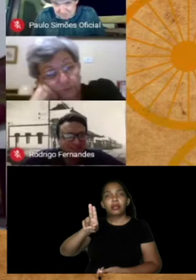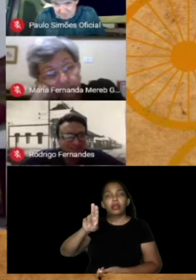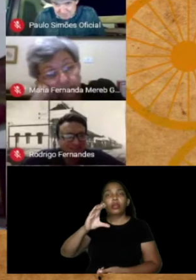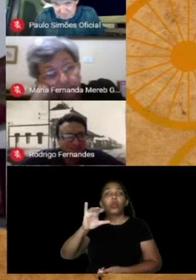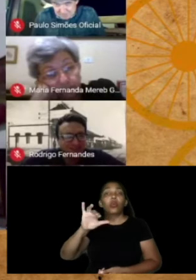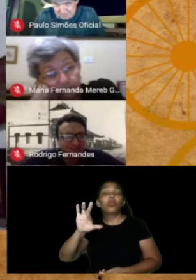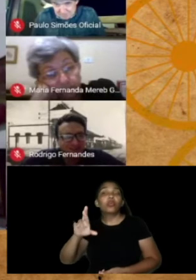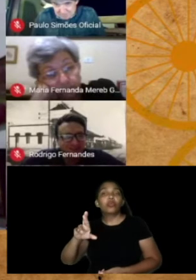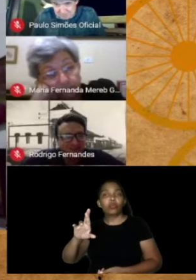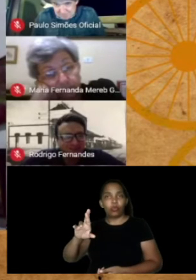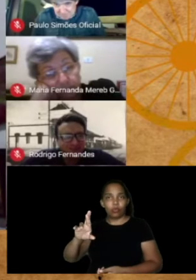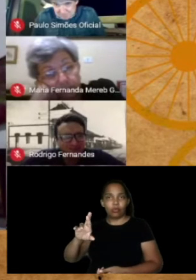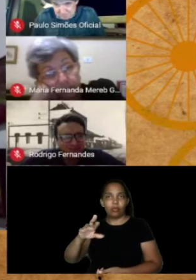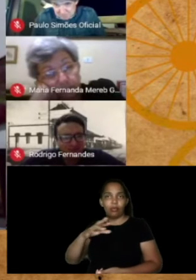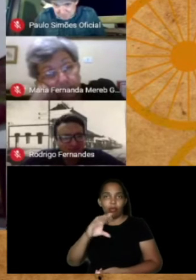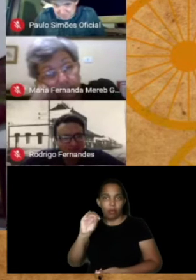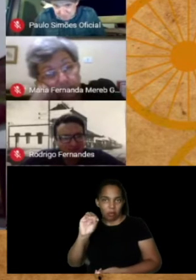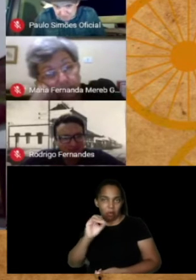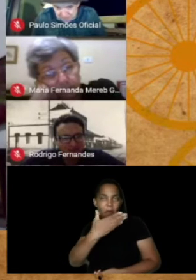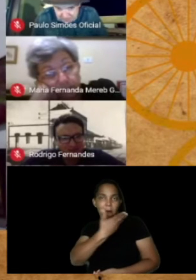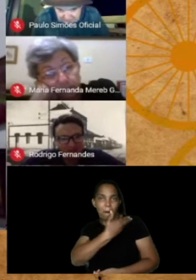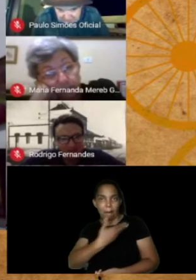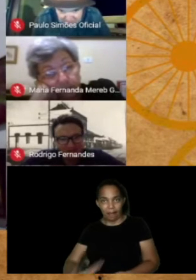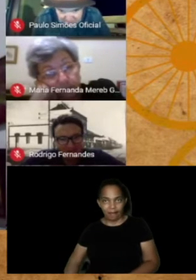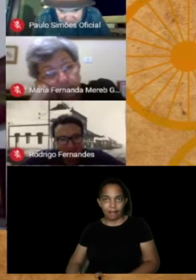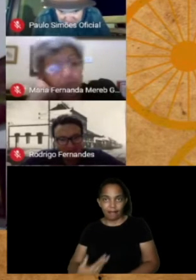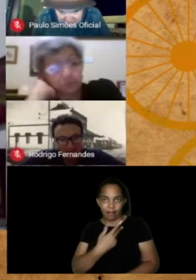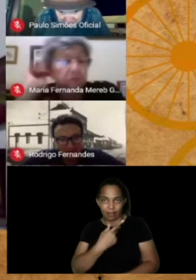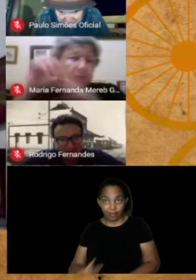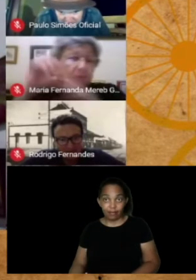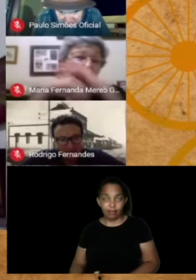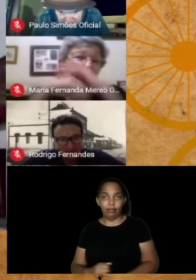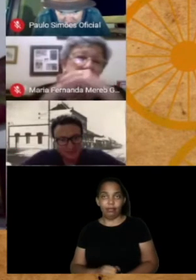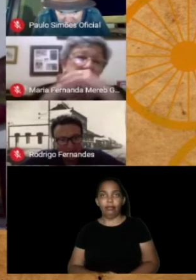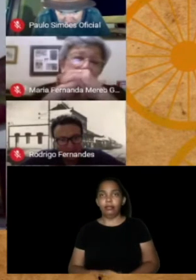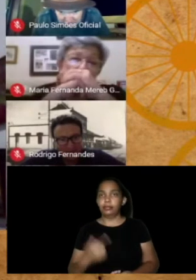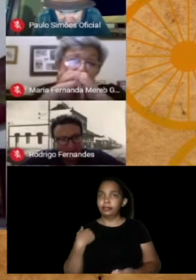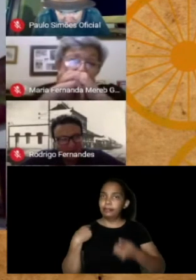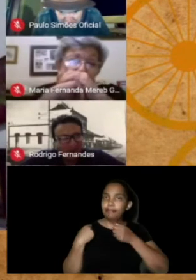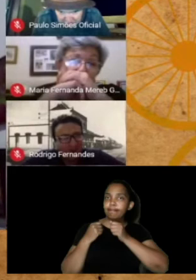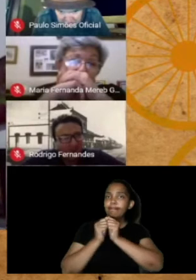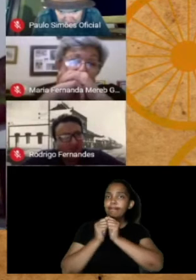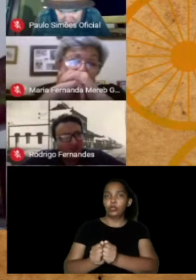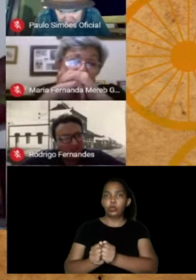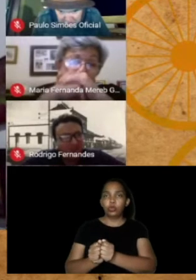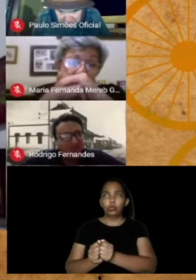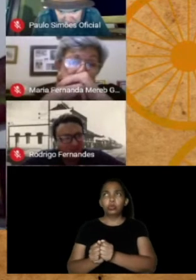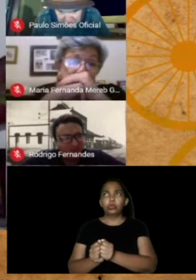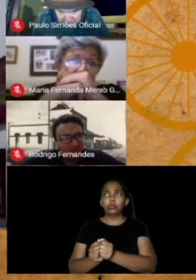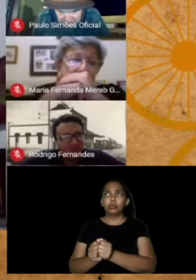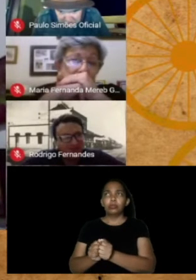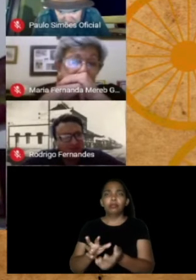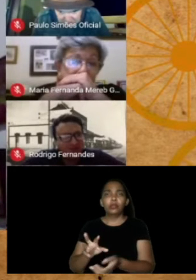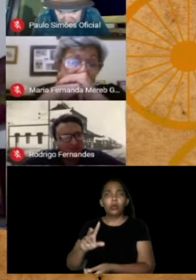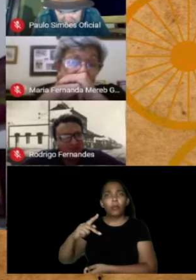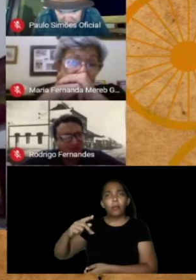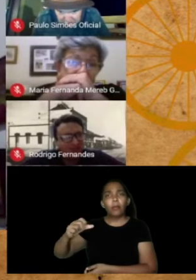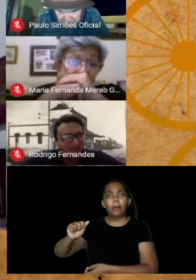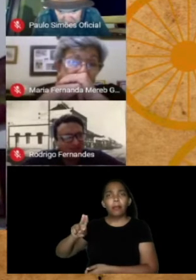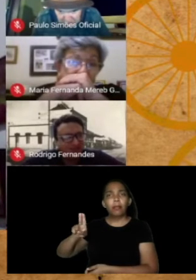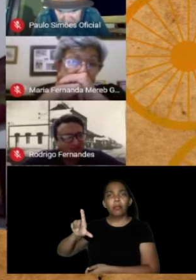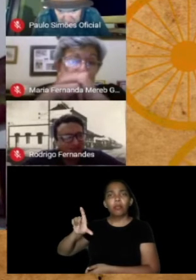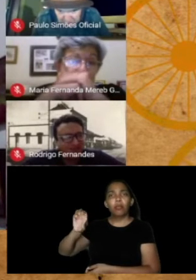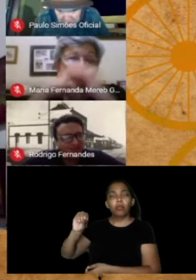época, e eu fiz parte do grupo, certo, junto com José Paulo Rosseto, né, que